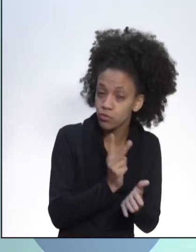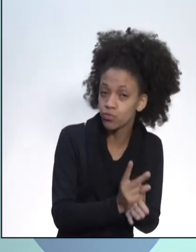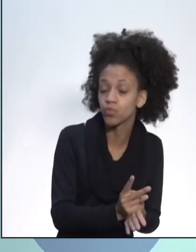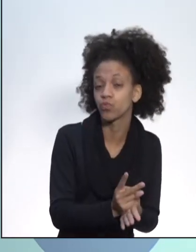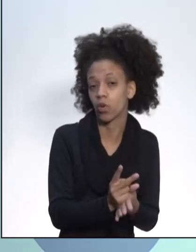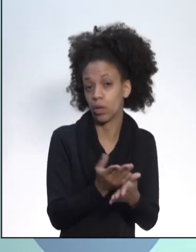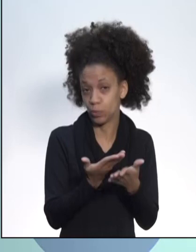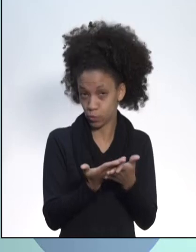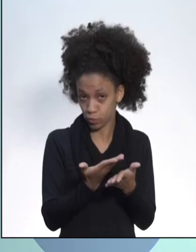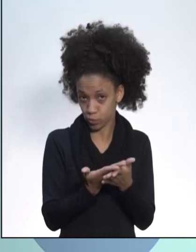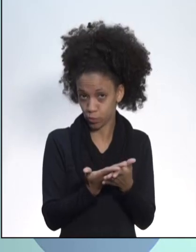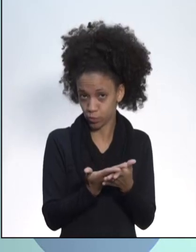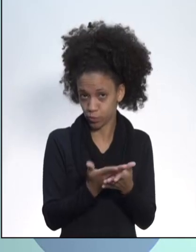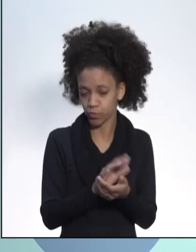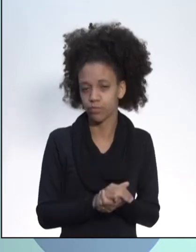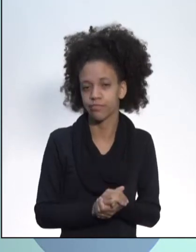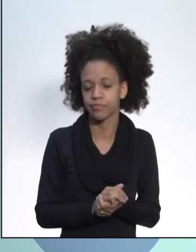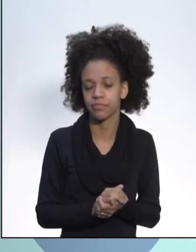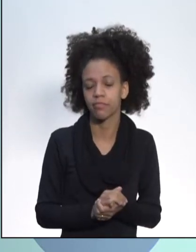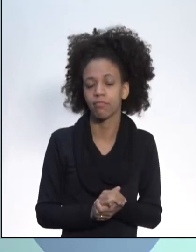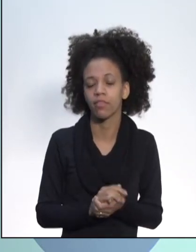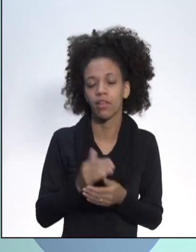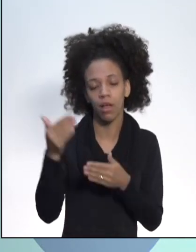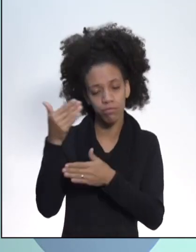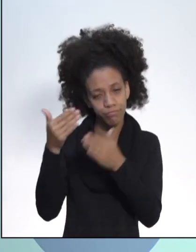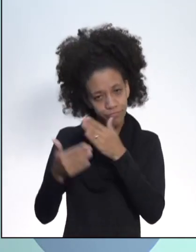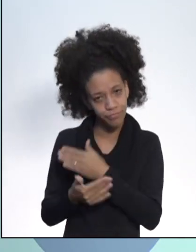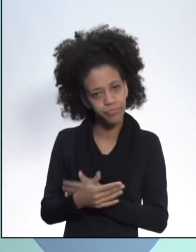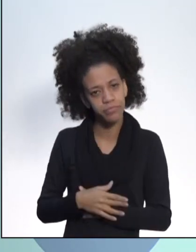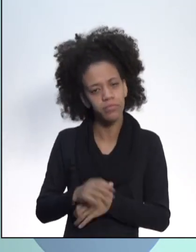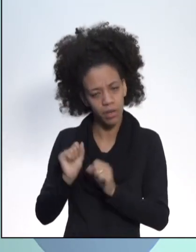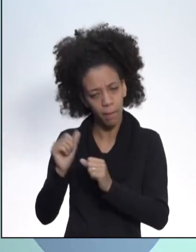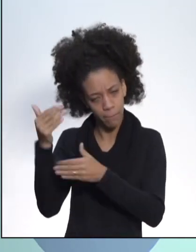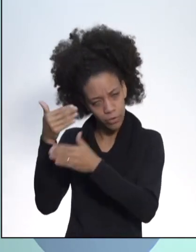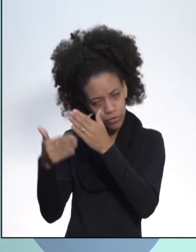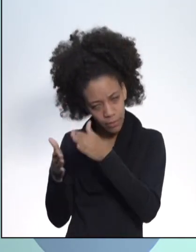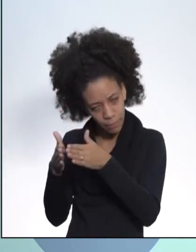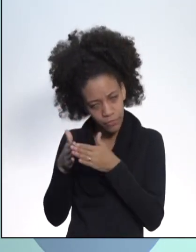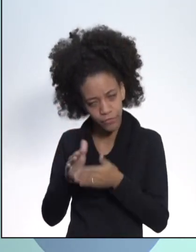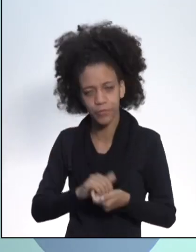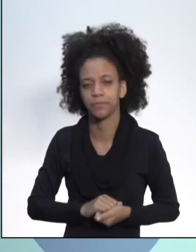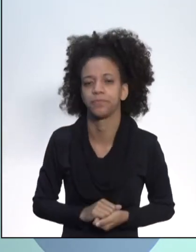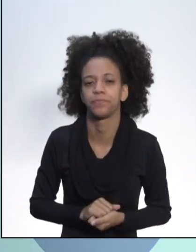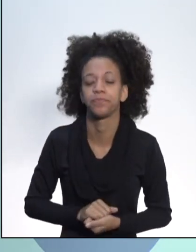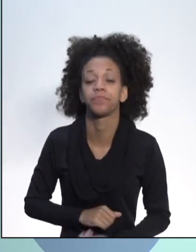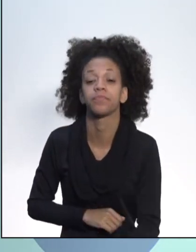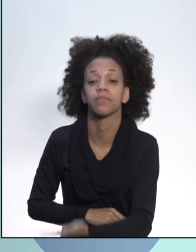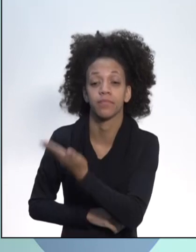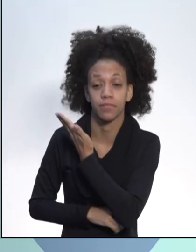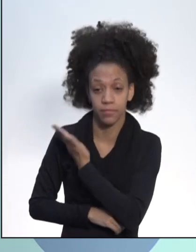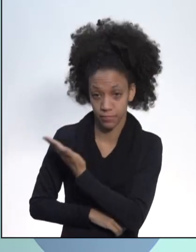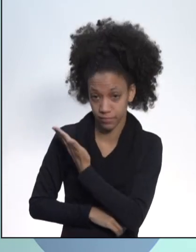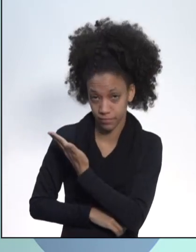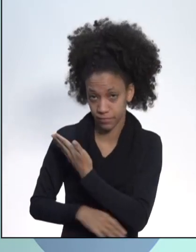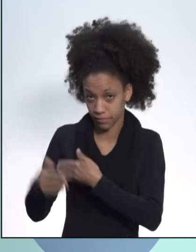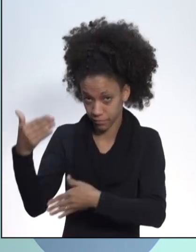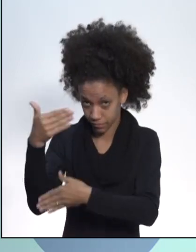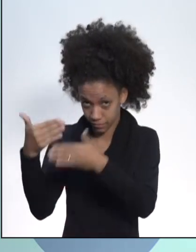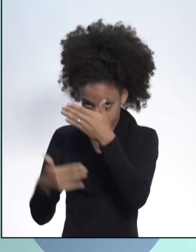estudos. Próxima palavra. Pode deixar na tela, por favor? O